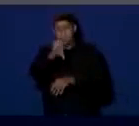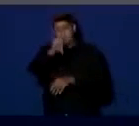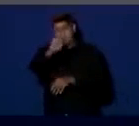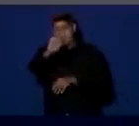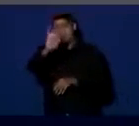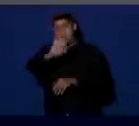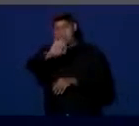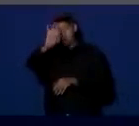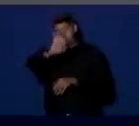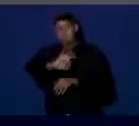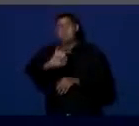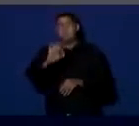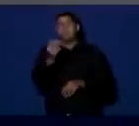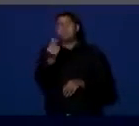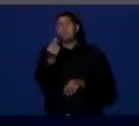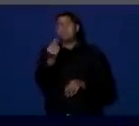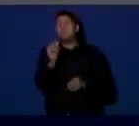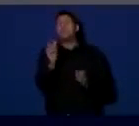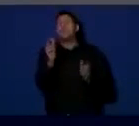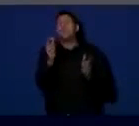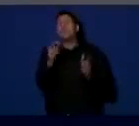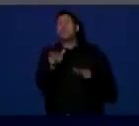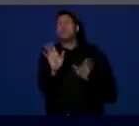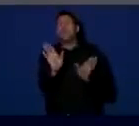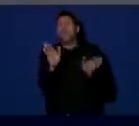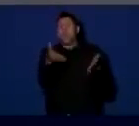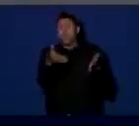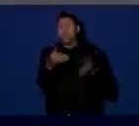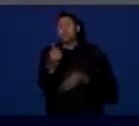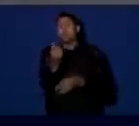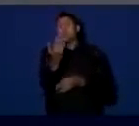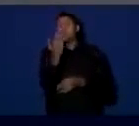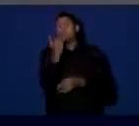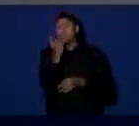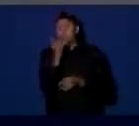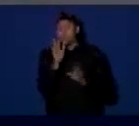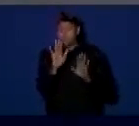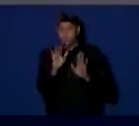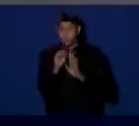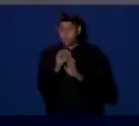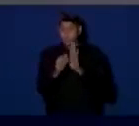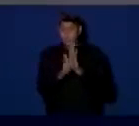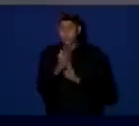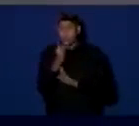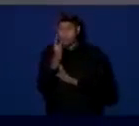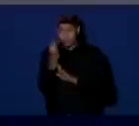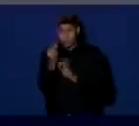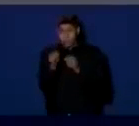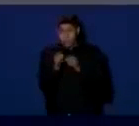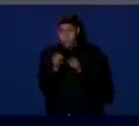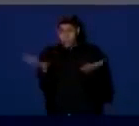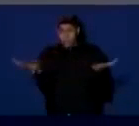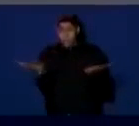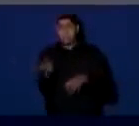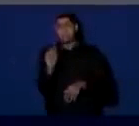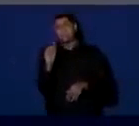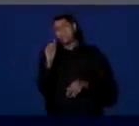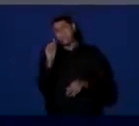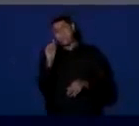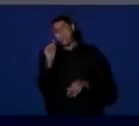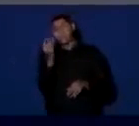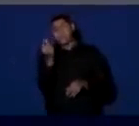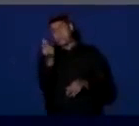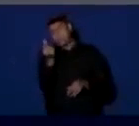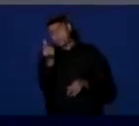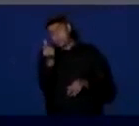dinheiro com comida, né? Se você nascesse no século XX, no início, você ia gastar um número muito grande